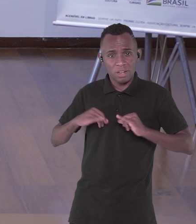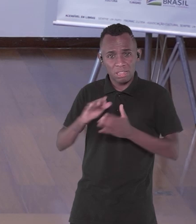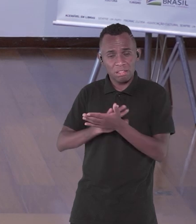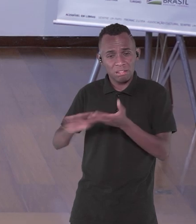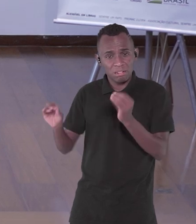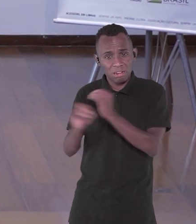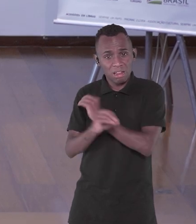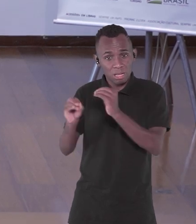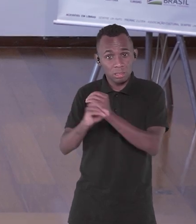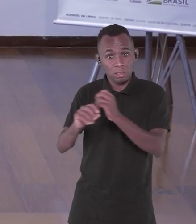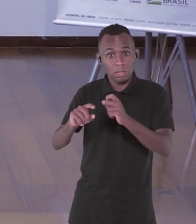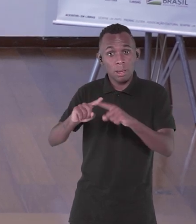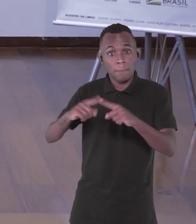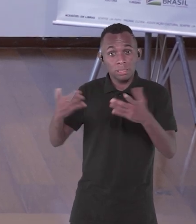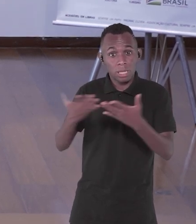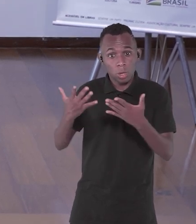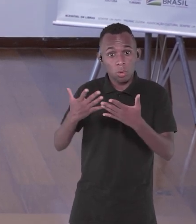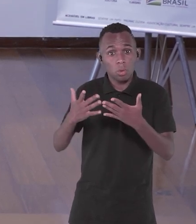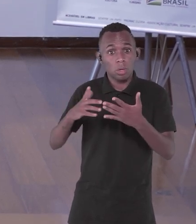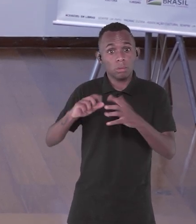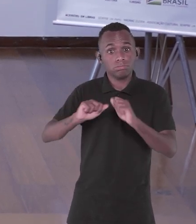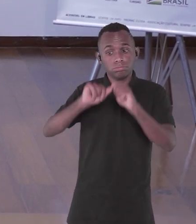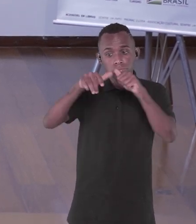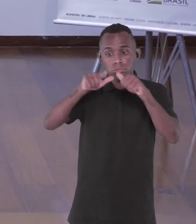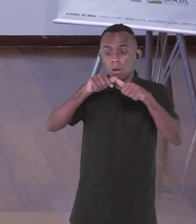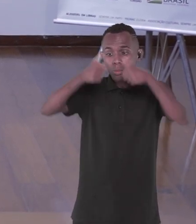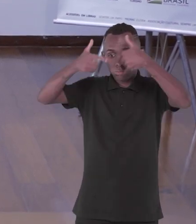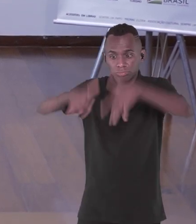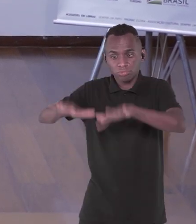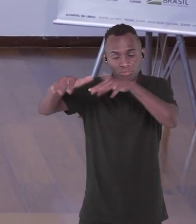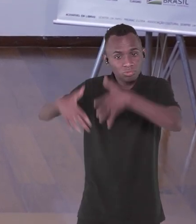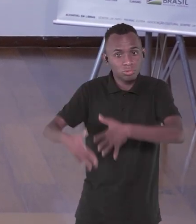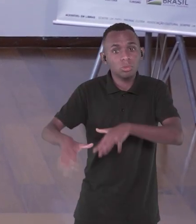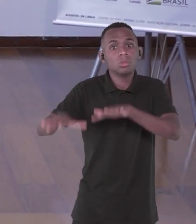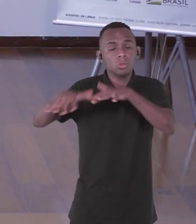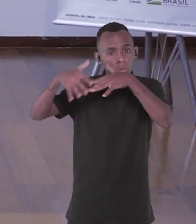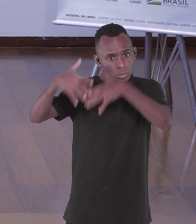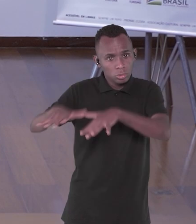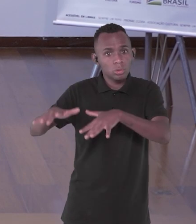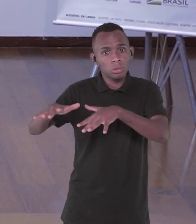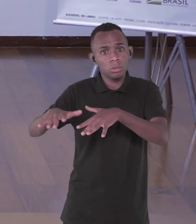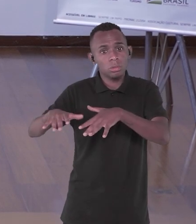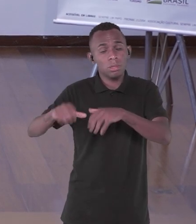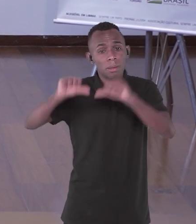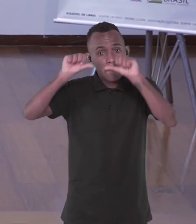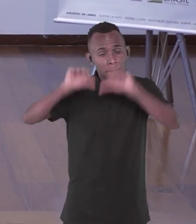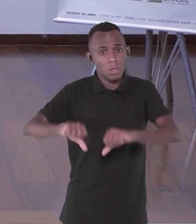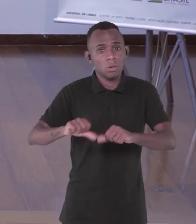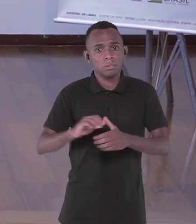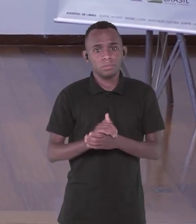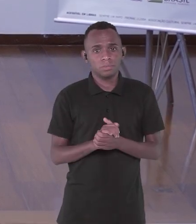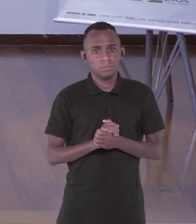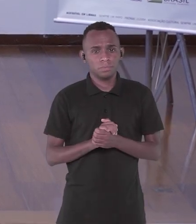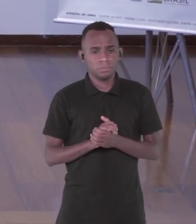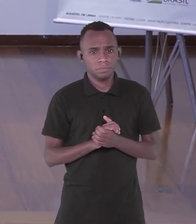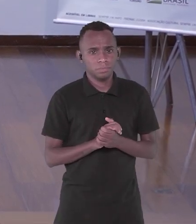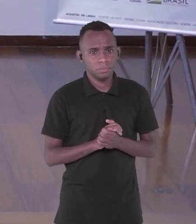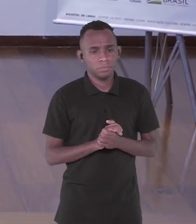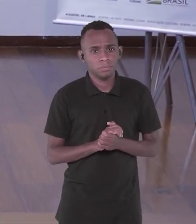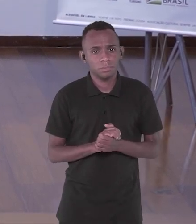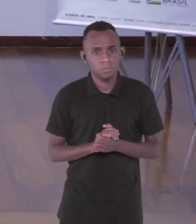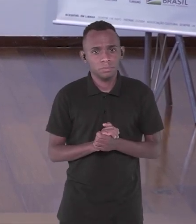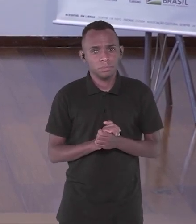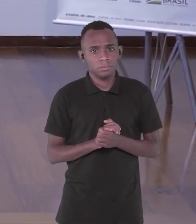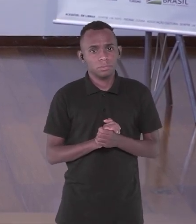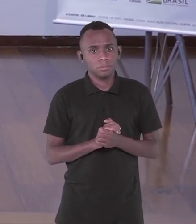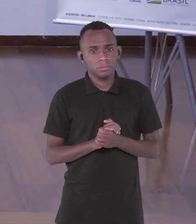questões climáticas, acabou de ter um ciclone que destruiu a ilha inteira. E a cada vez piora, né? Bem, a gente